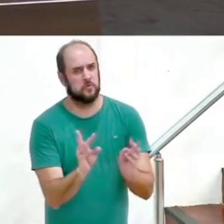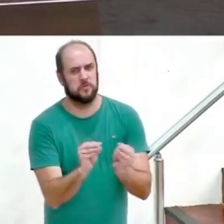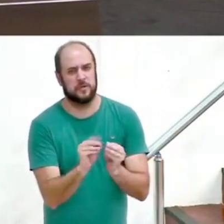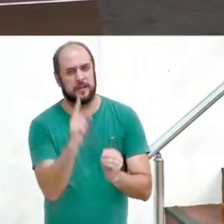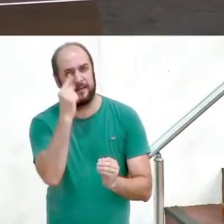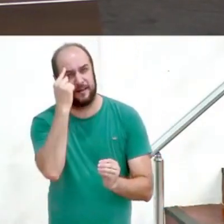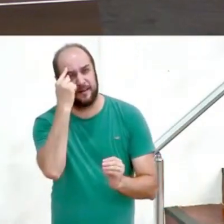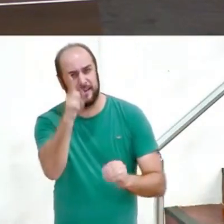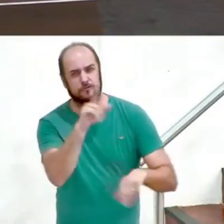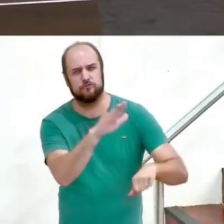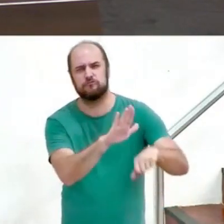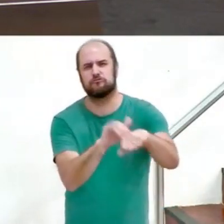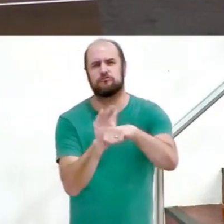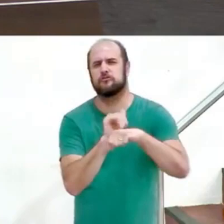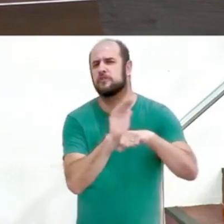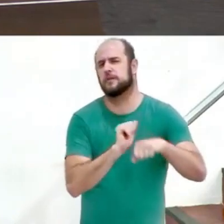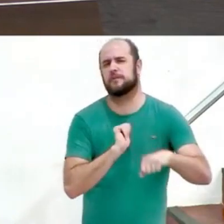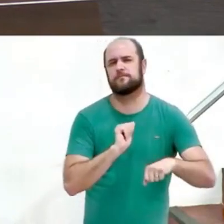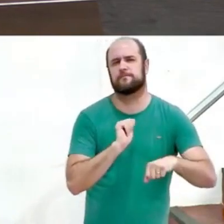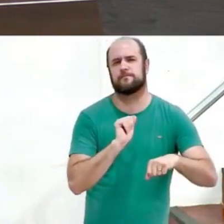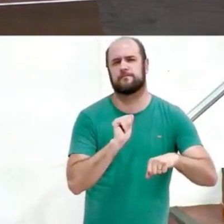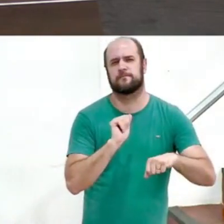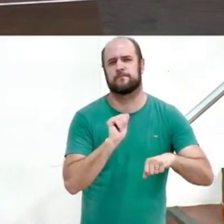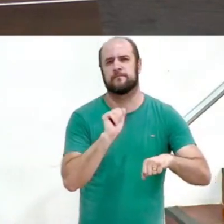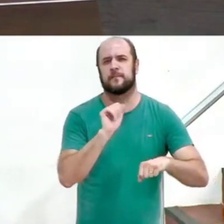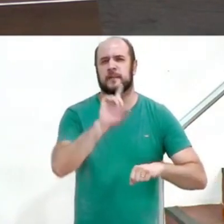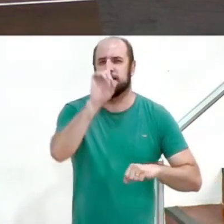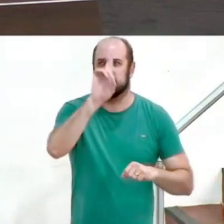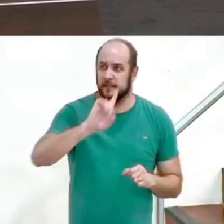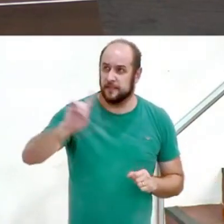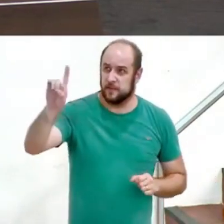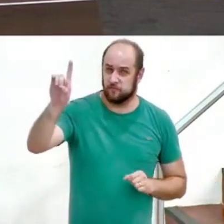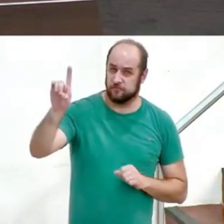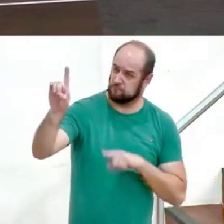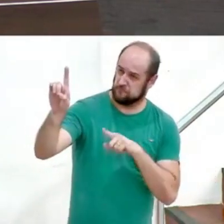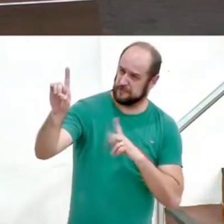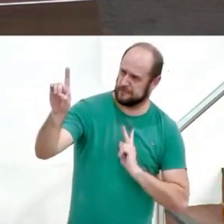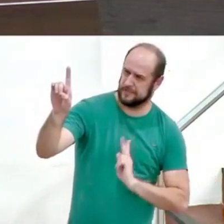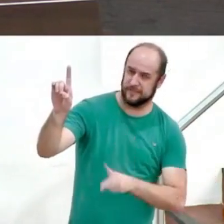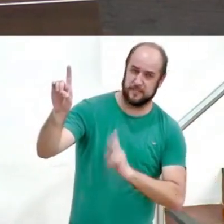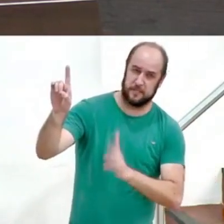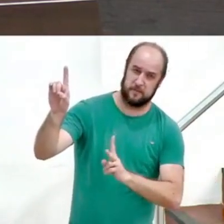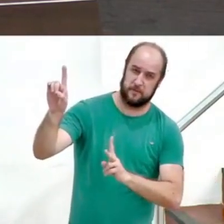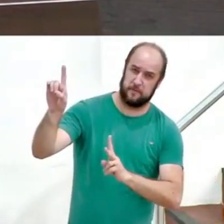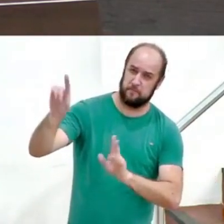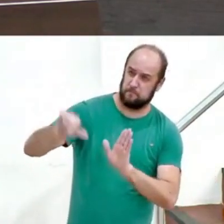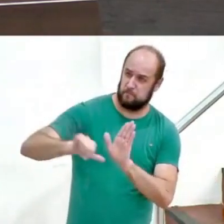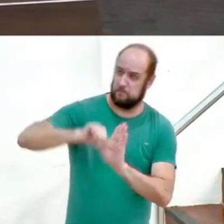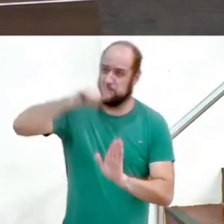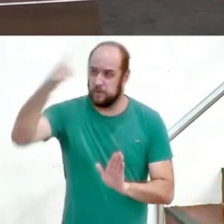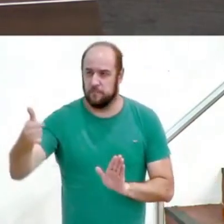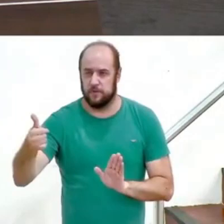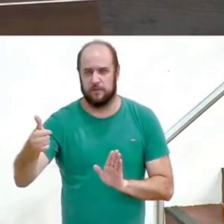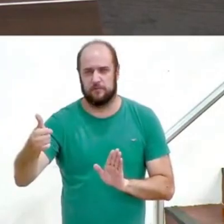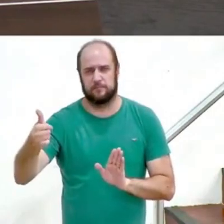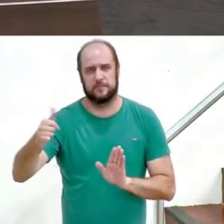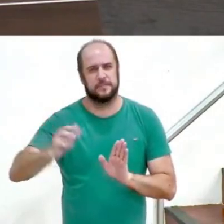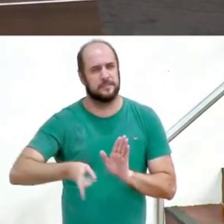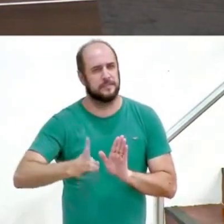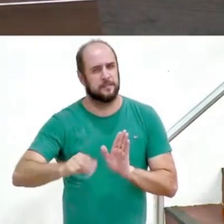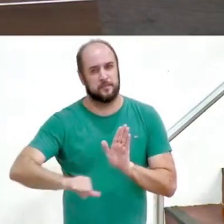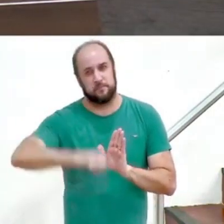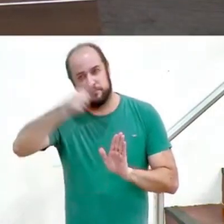uma convocação para que Deus esteja sempre em primeiro lugar. Sempre em primeiro